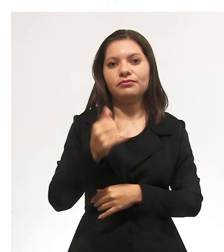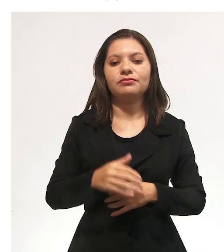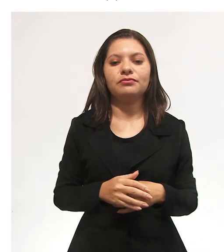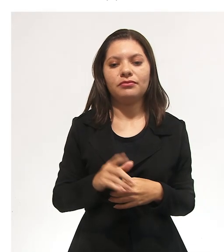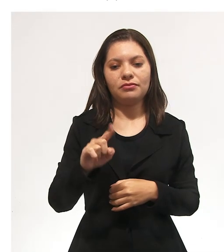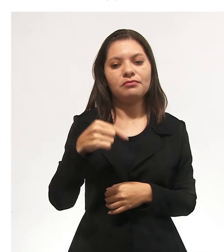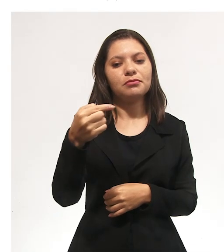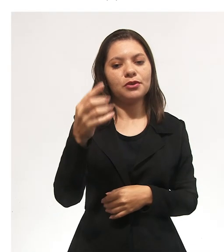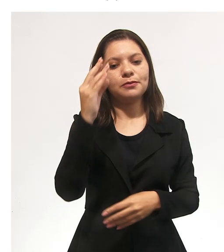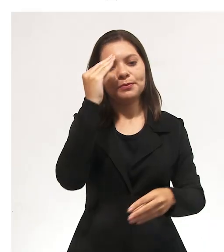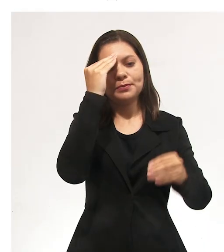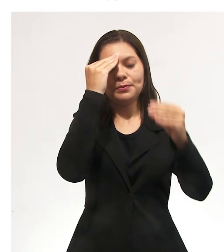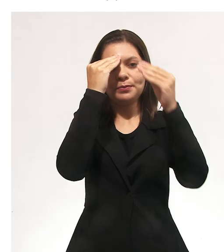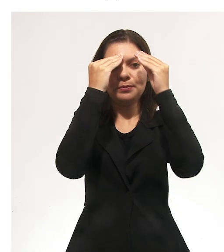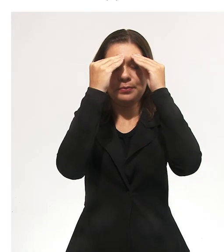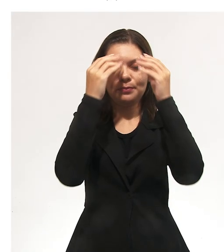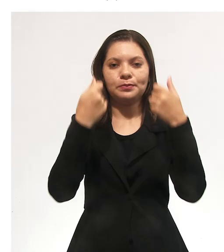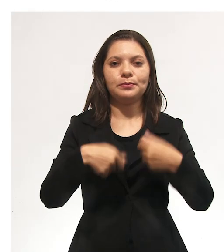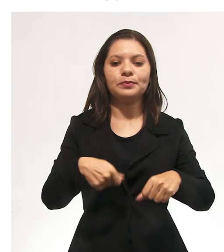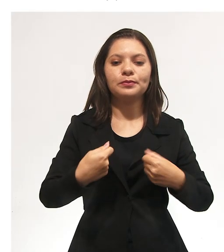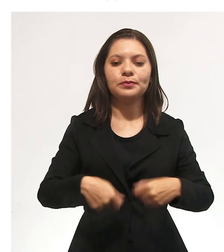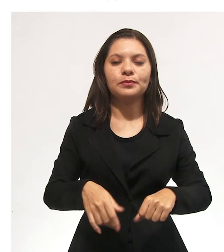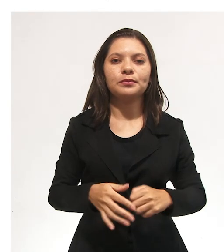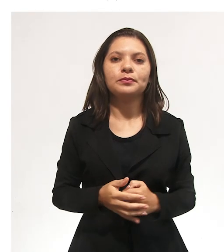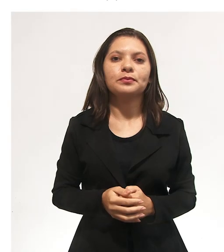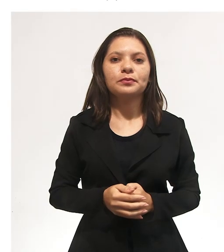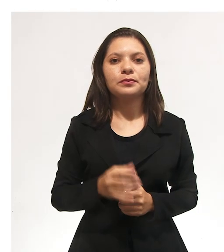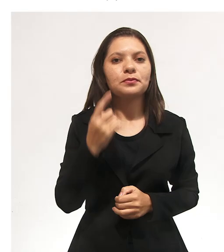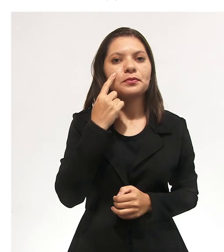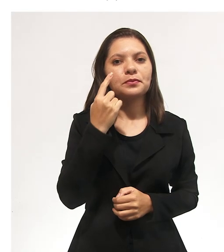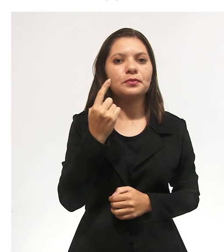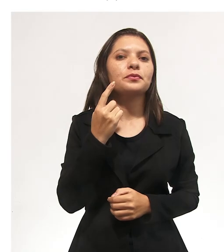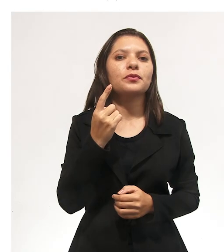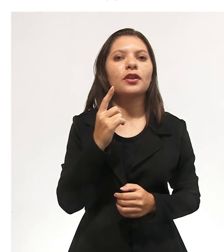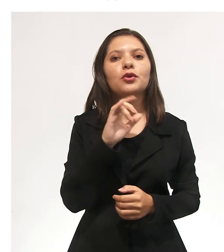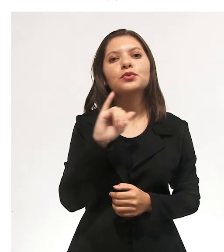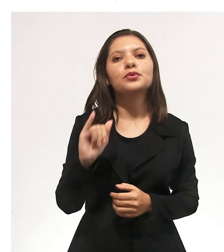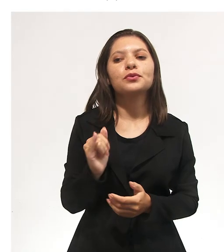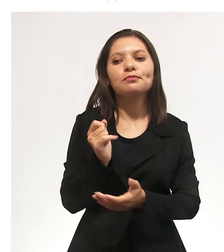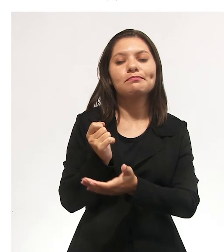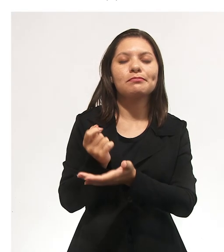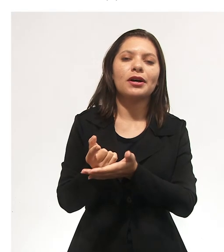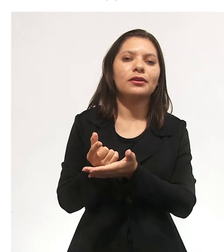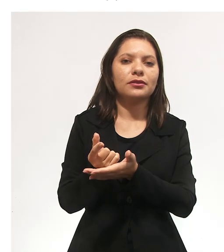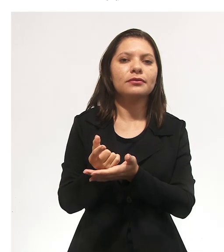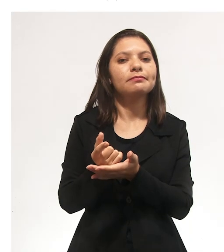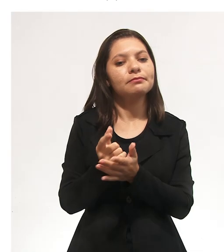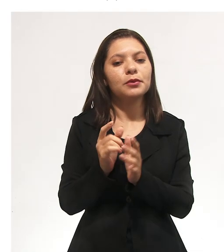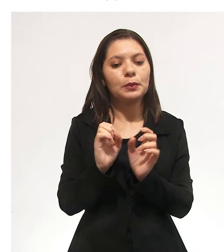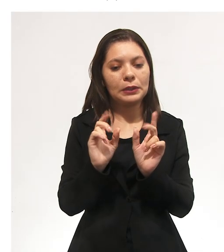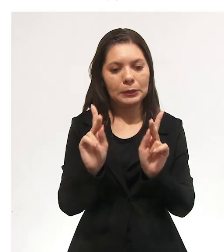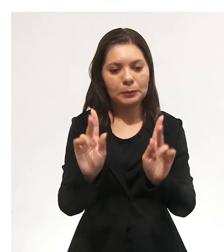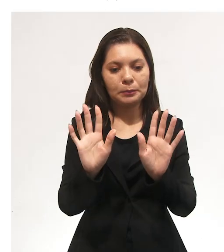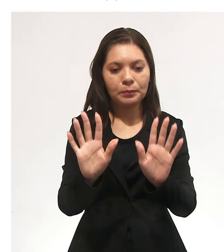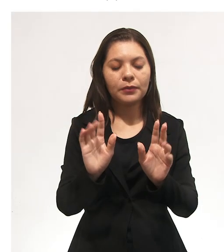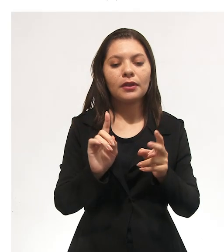frente a gente vai precisar. Esses juros são pagos somente no final da aplicação. Já os